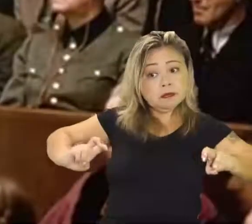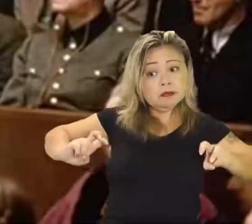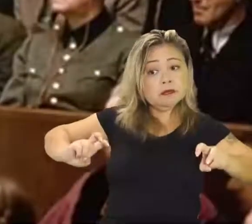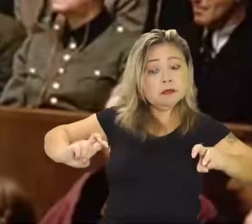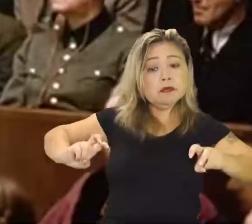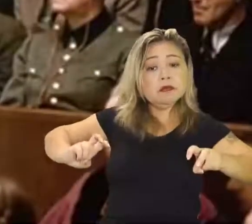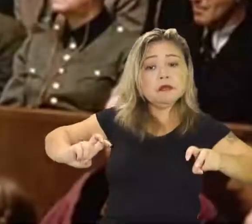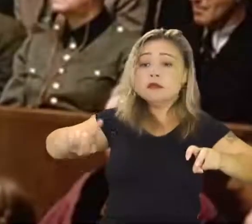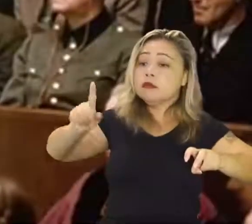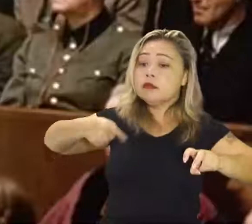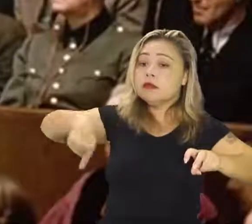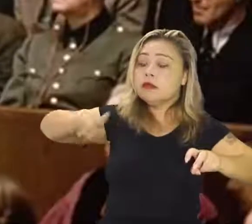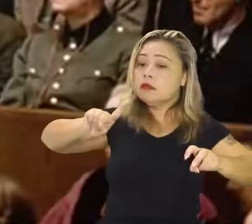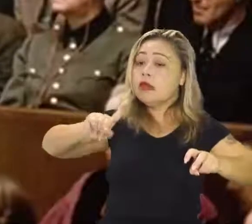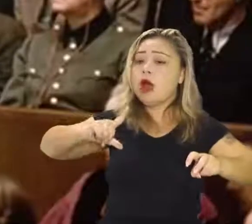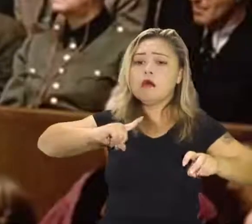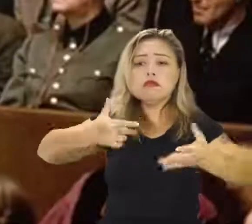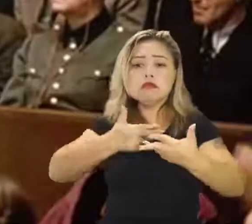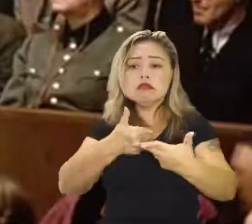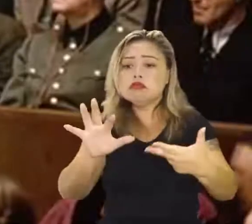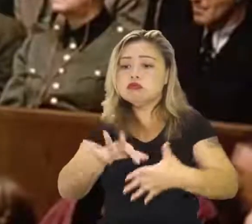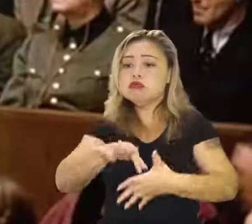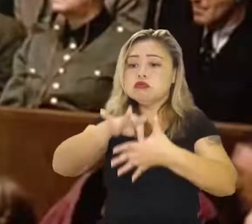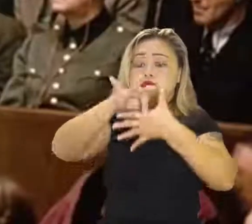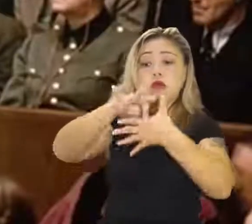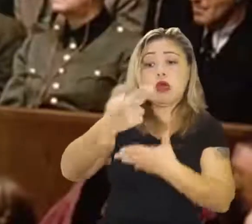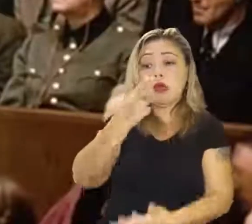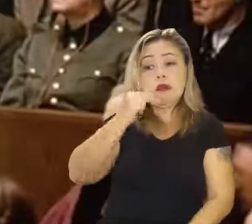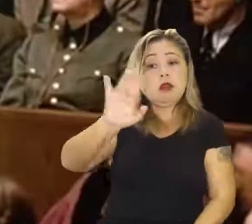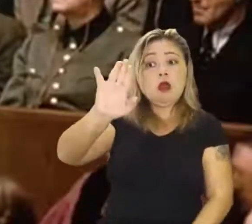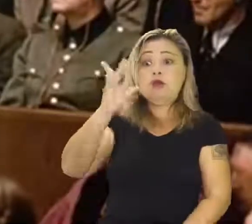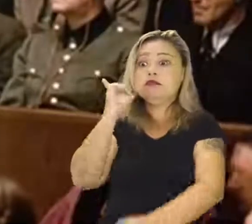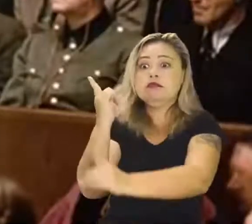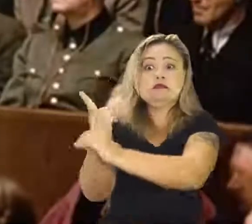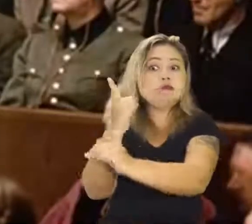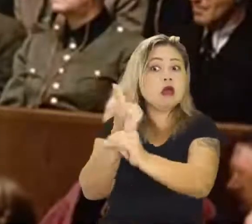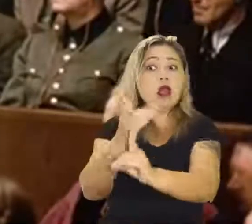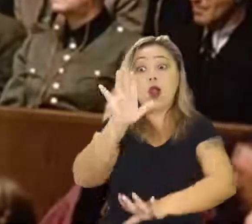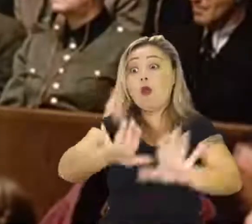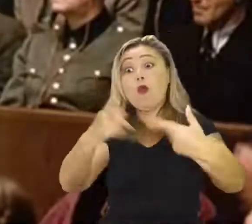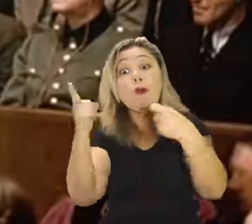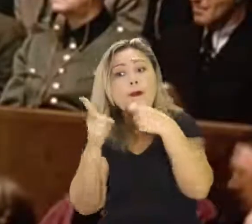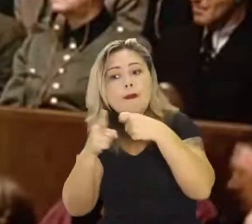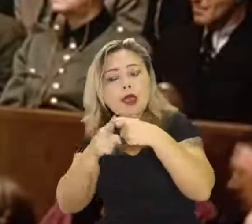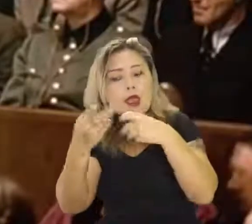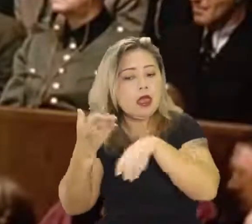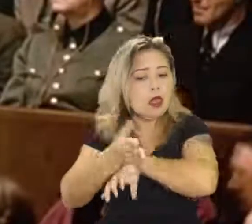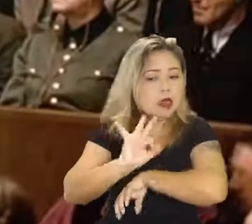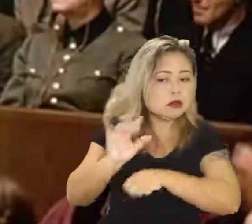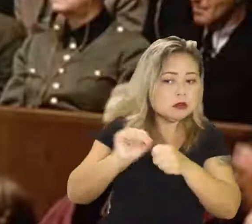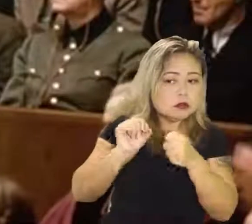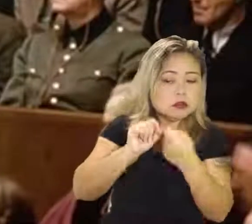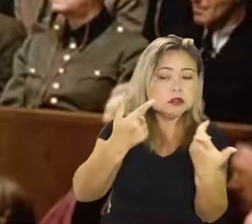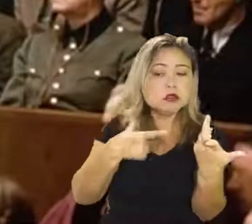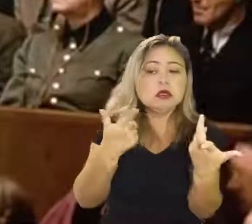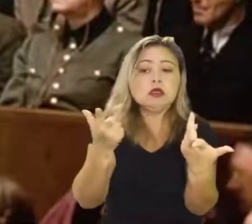lembrando que muitos líderes nazistas não foram achados. Alguns médicos que participaram não foram